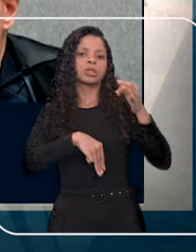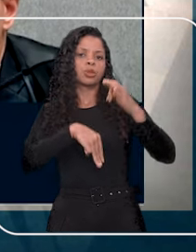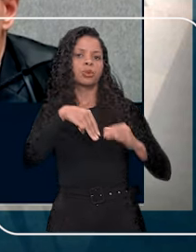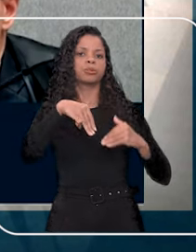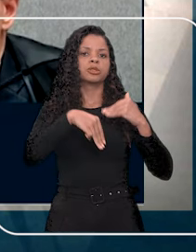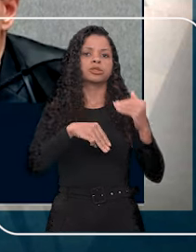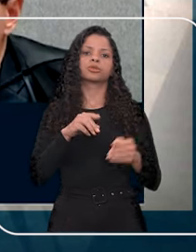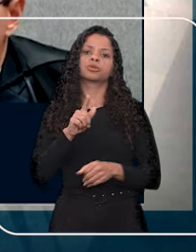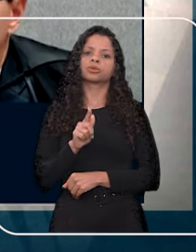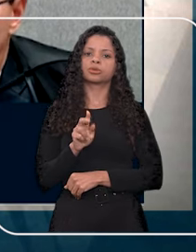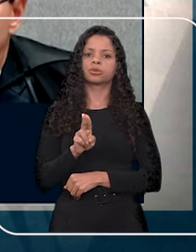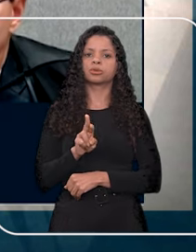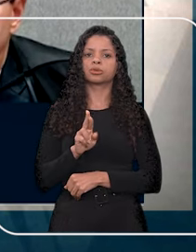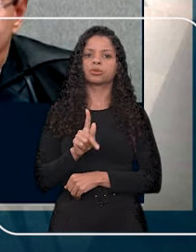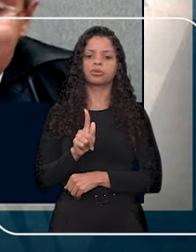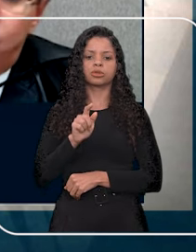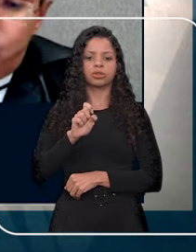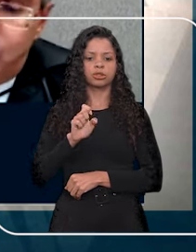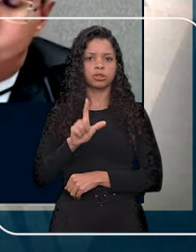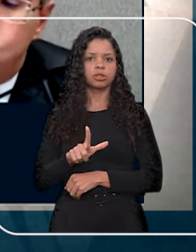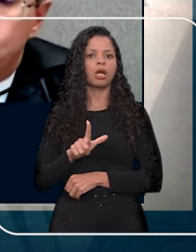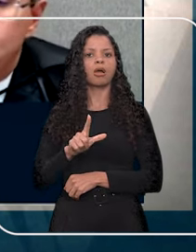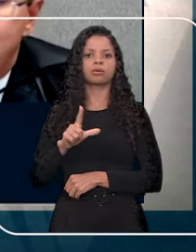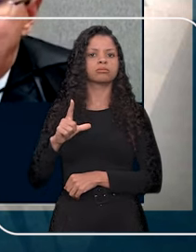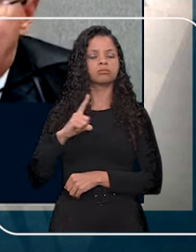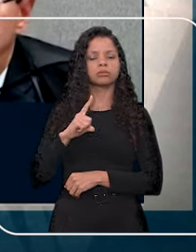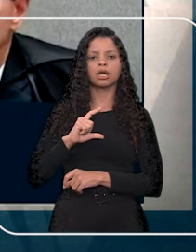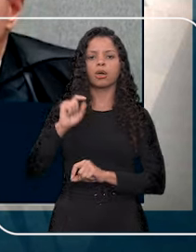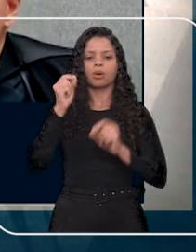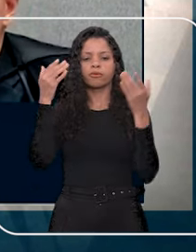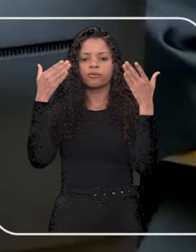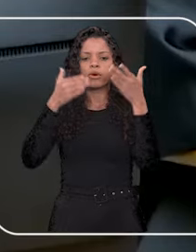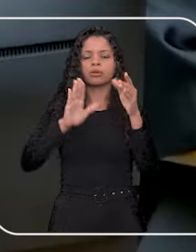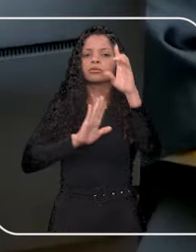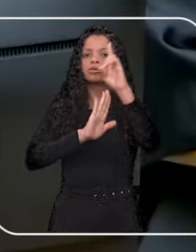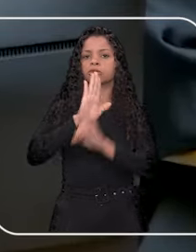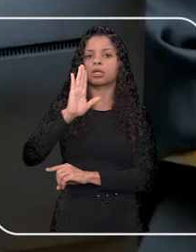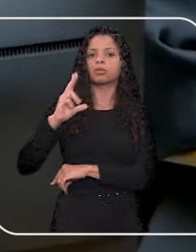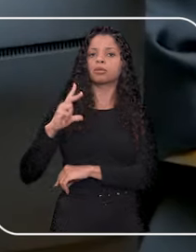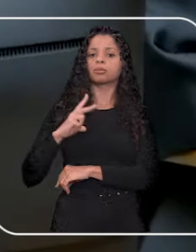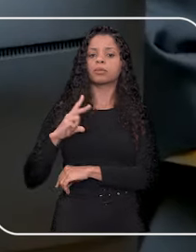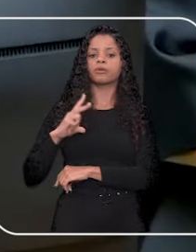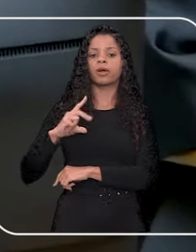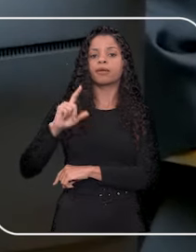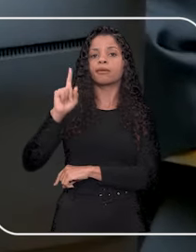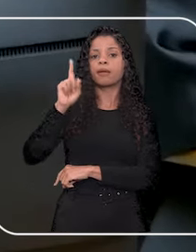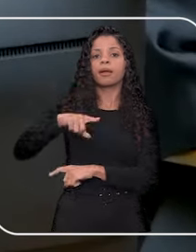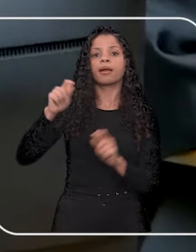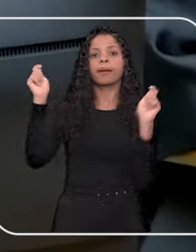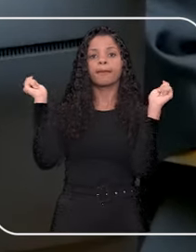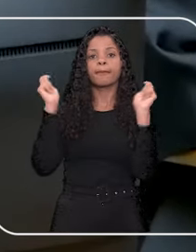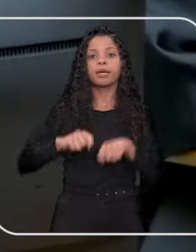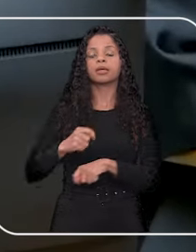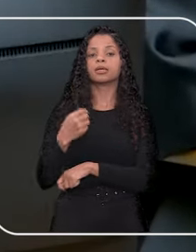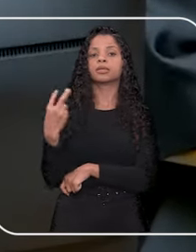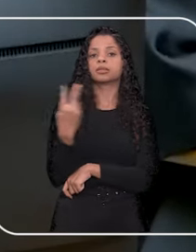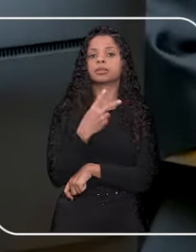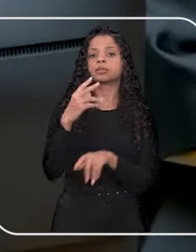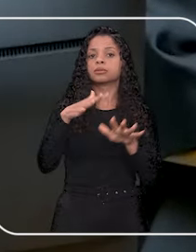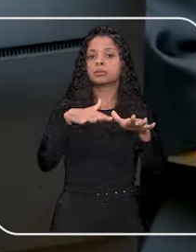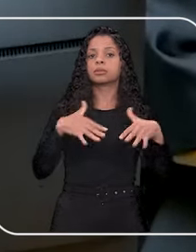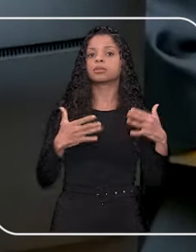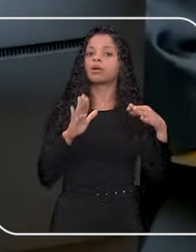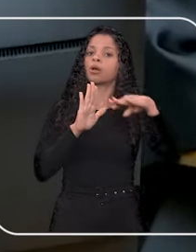Faria essa relação jurídica regida eminentemente pelo direito privado sendo portanto de competência da segunda